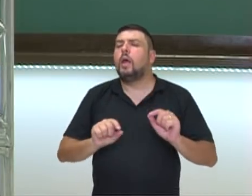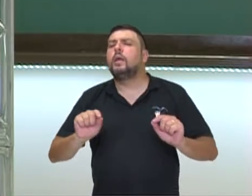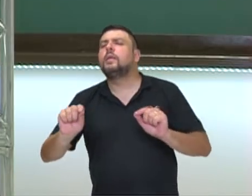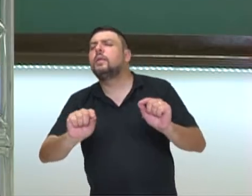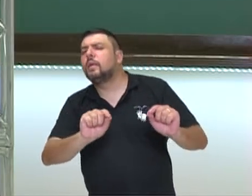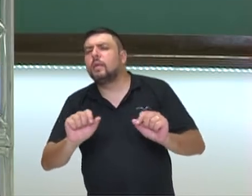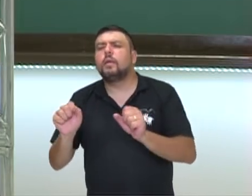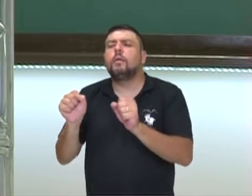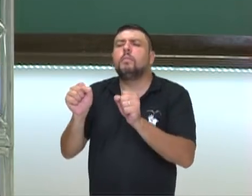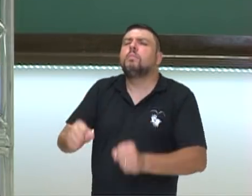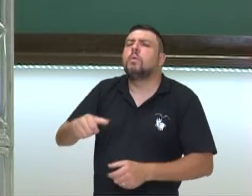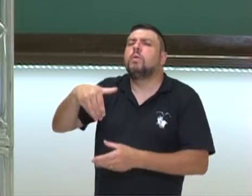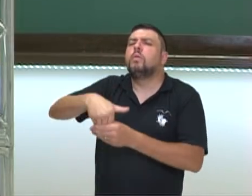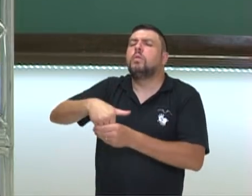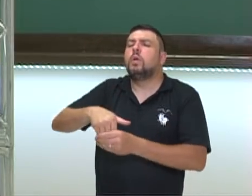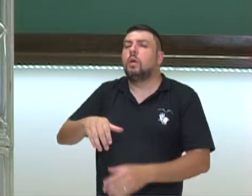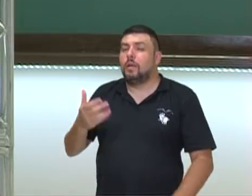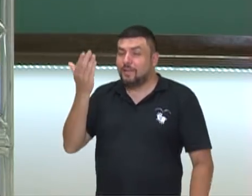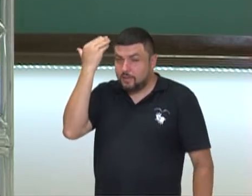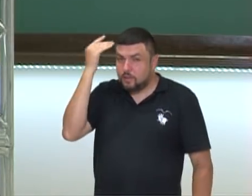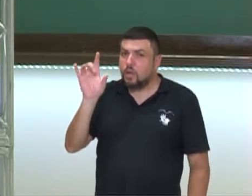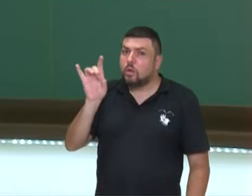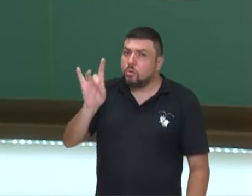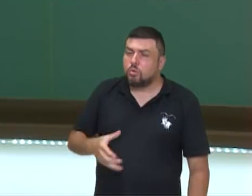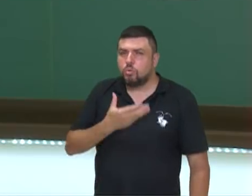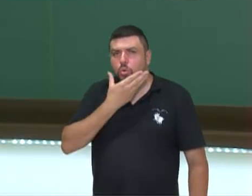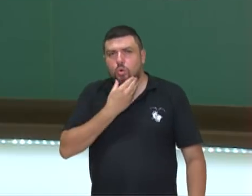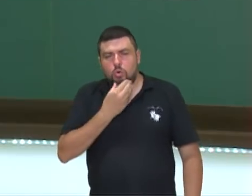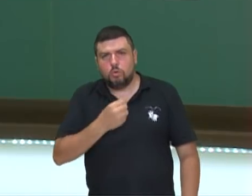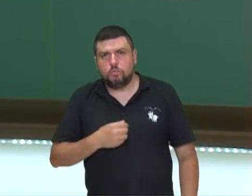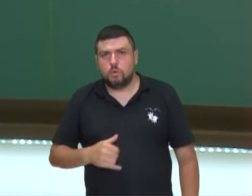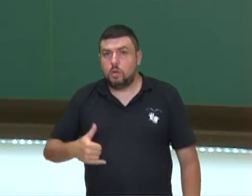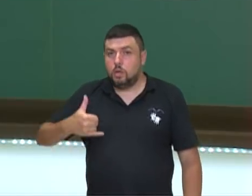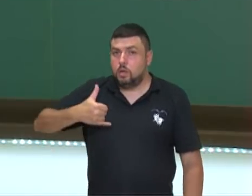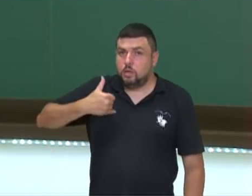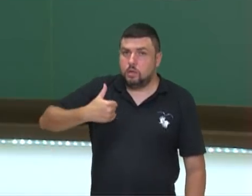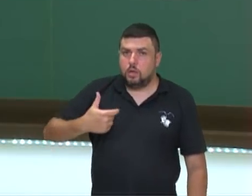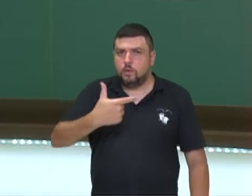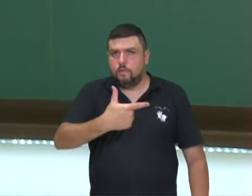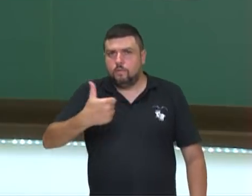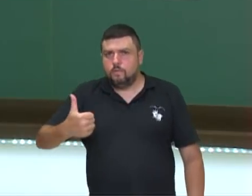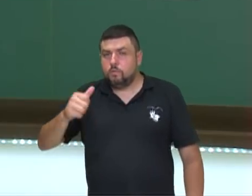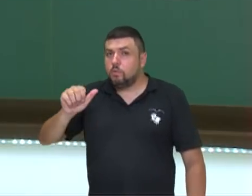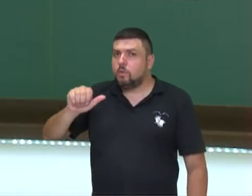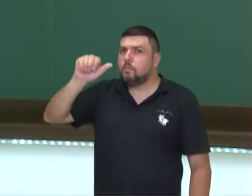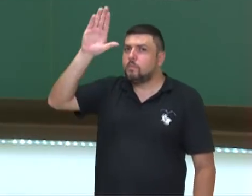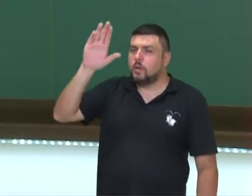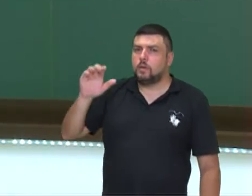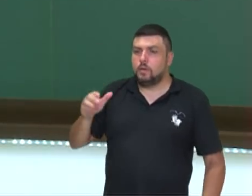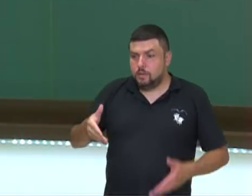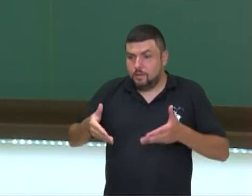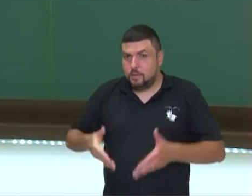Apenas homens e ainda maiores de 21 anos, brasileiros e